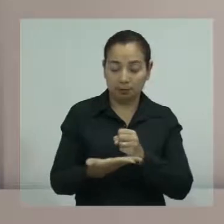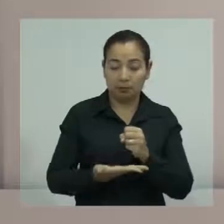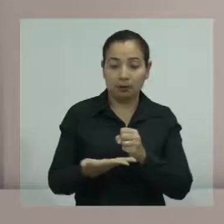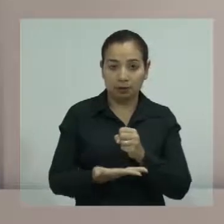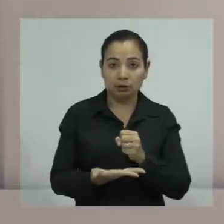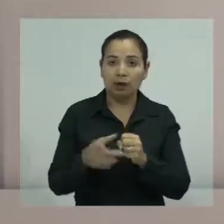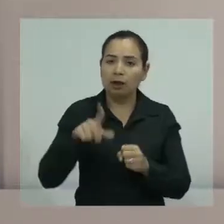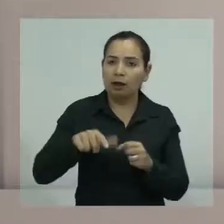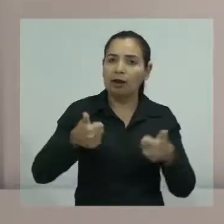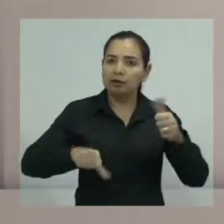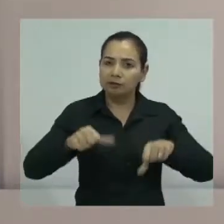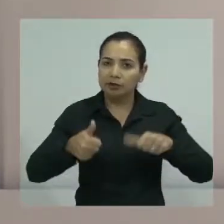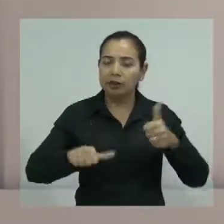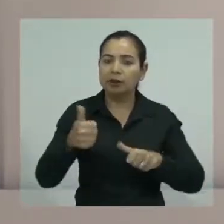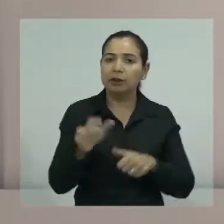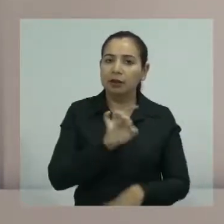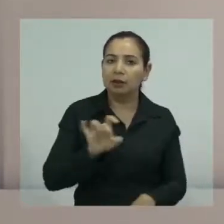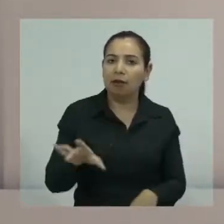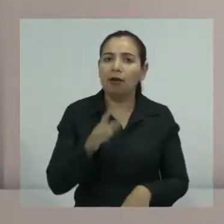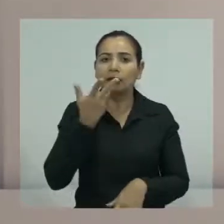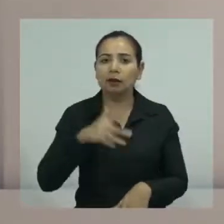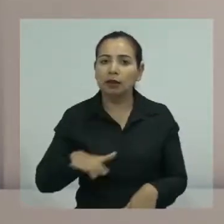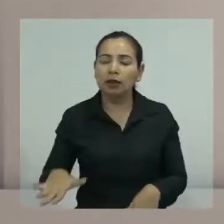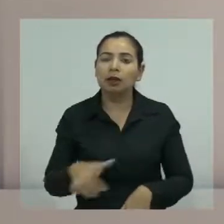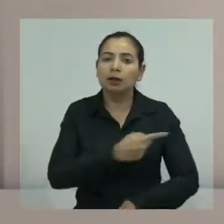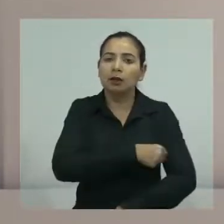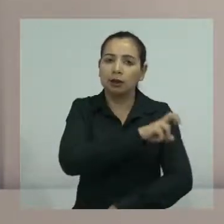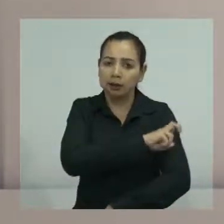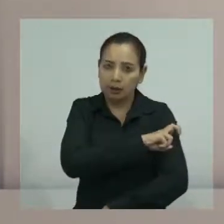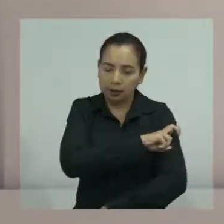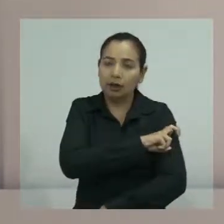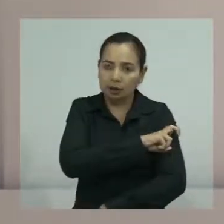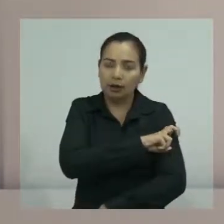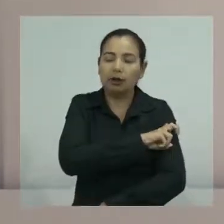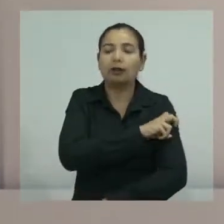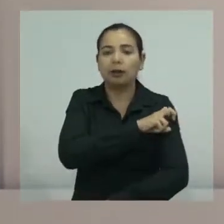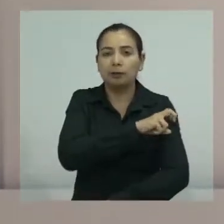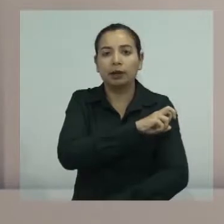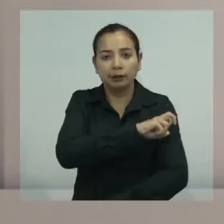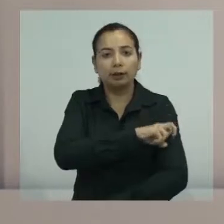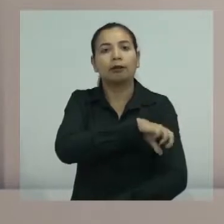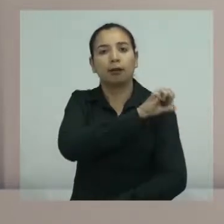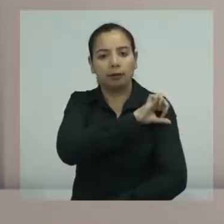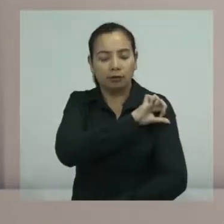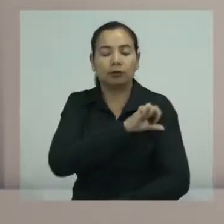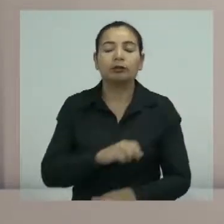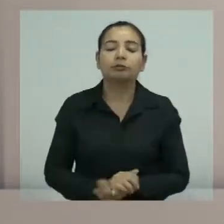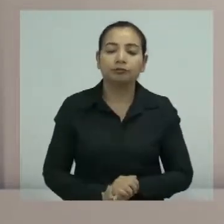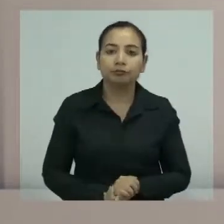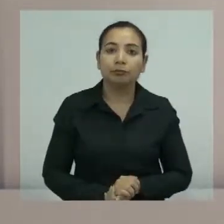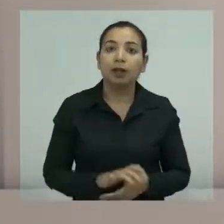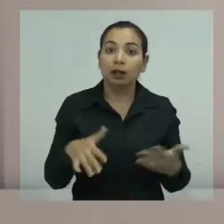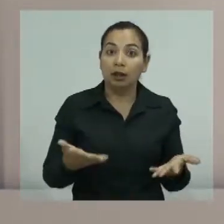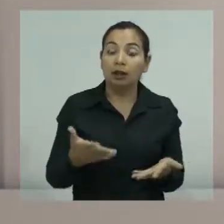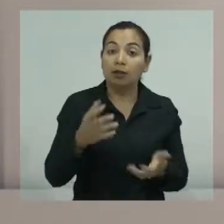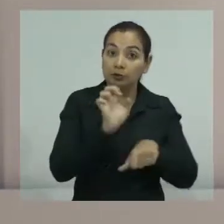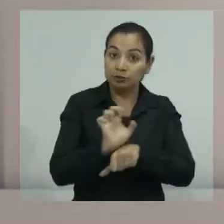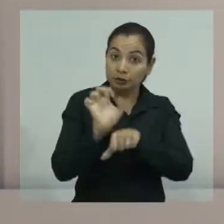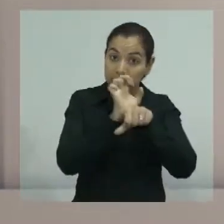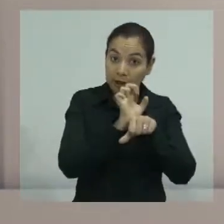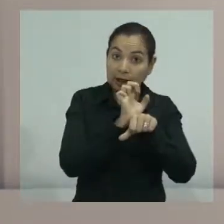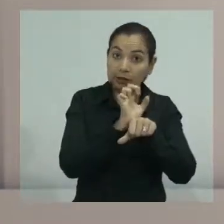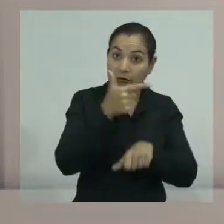IDEB, Índice de Desenvolvimento da Educação Básica, que avalia o desempenho de crianças da